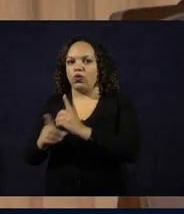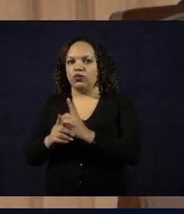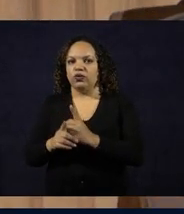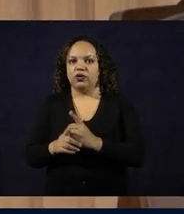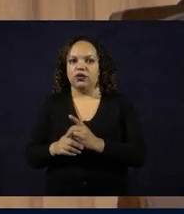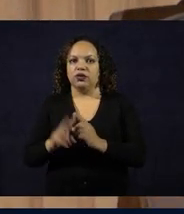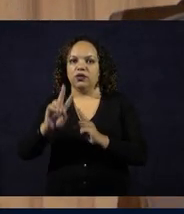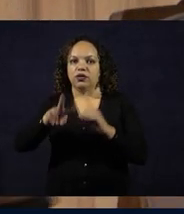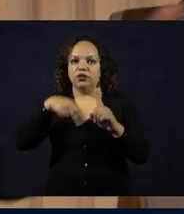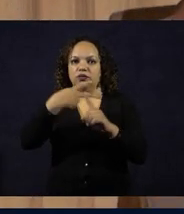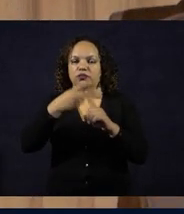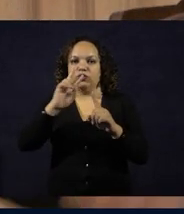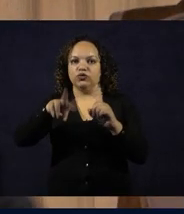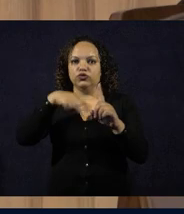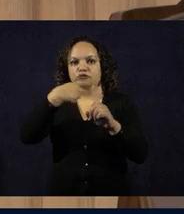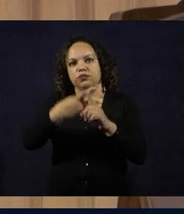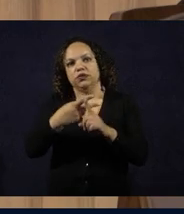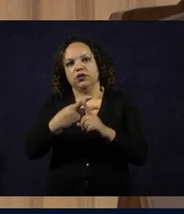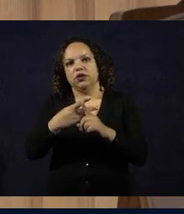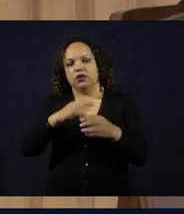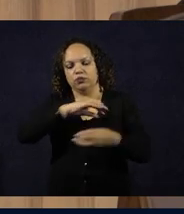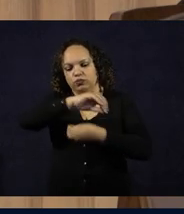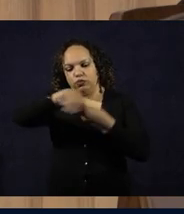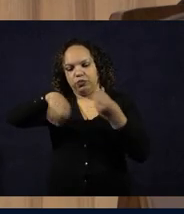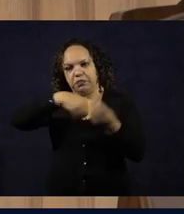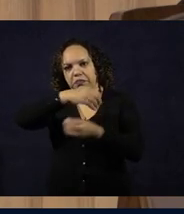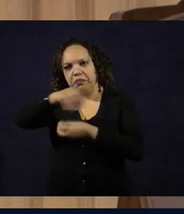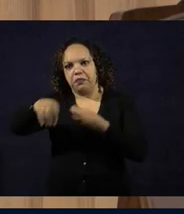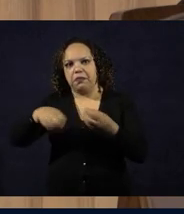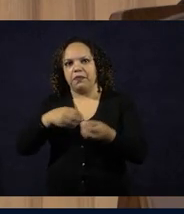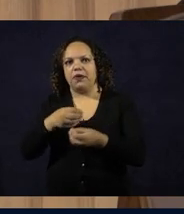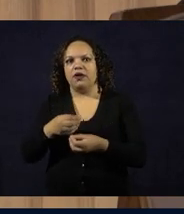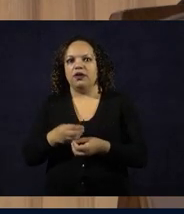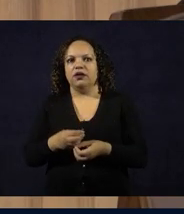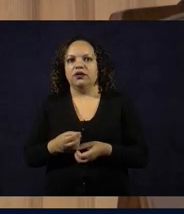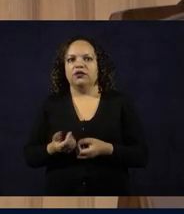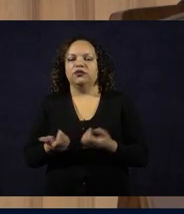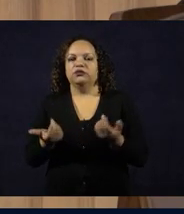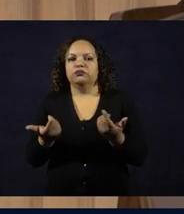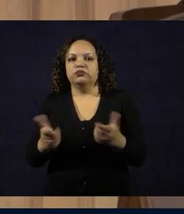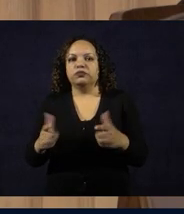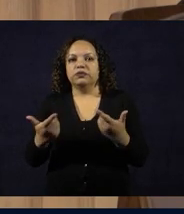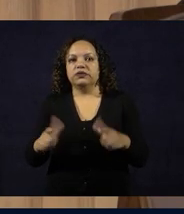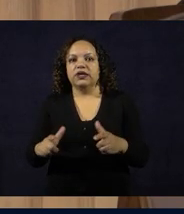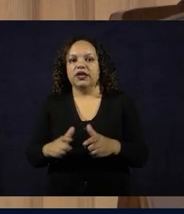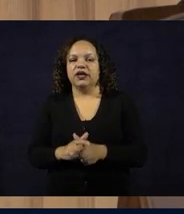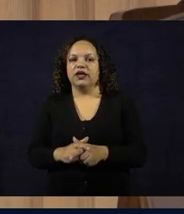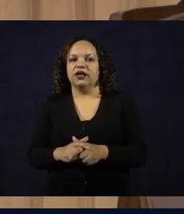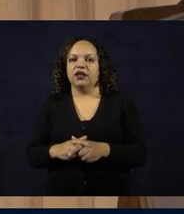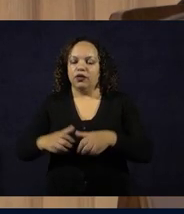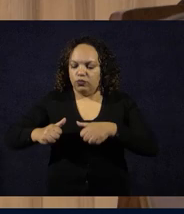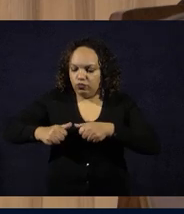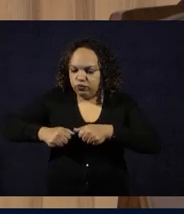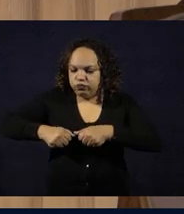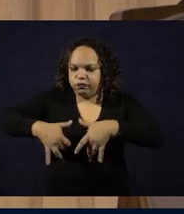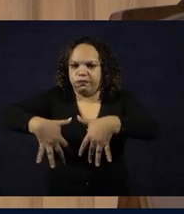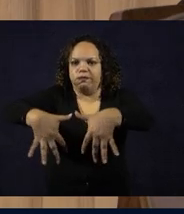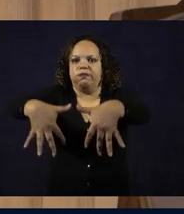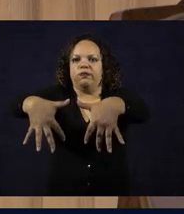multiplica e faz toda a aplicação ou seja sem nem uma utilização de defensivo